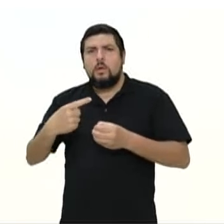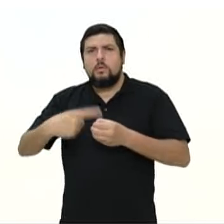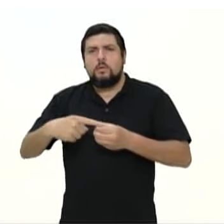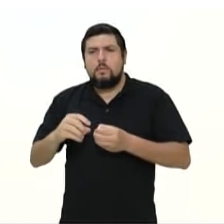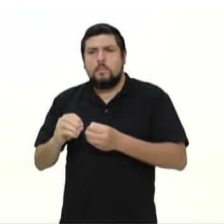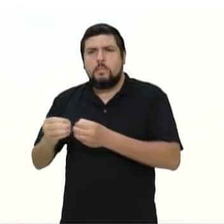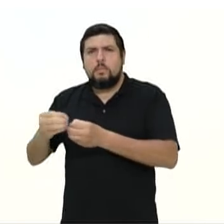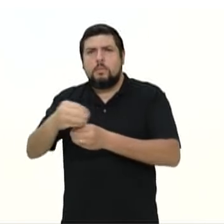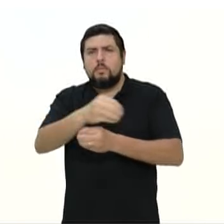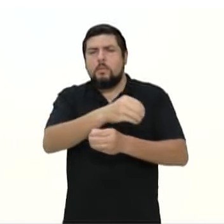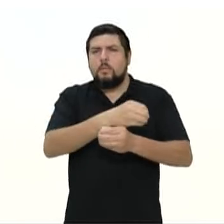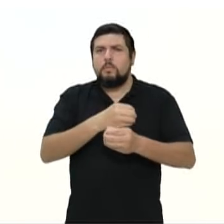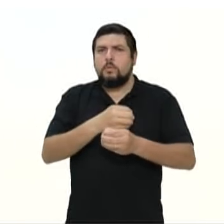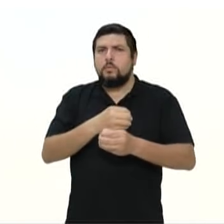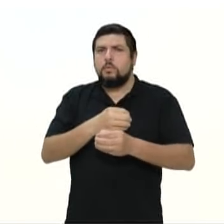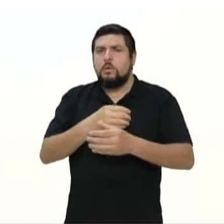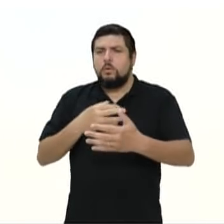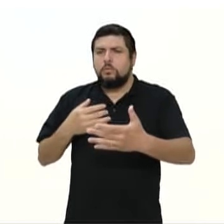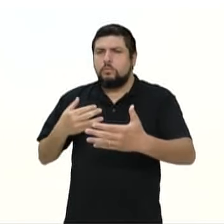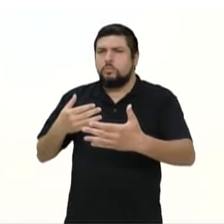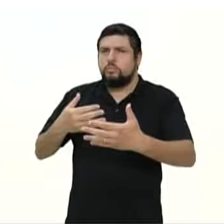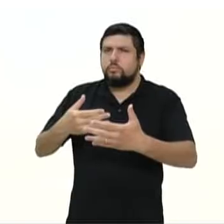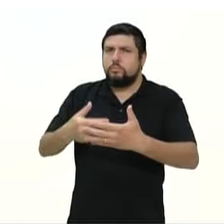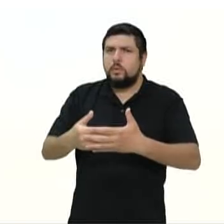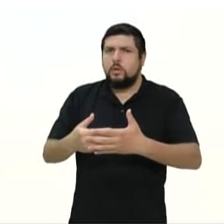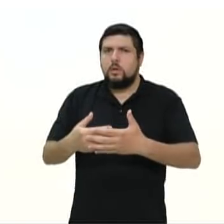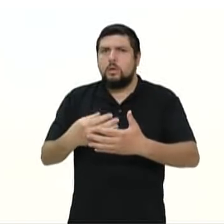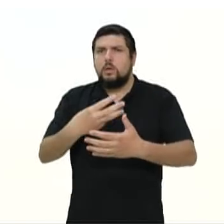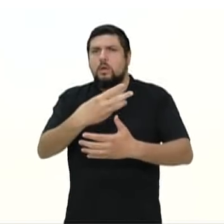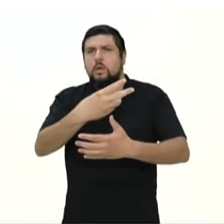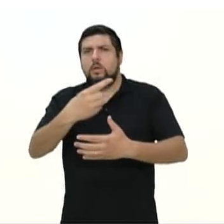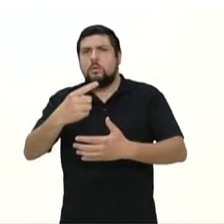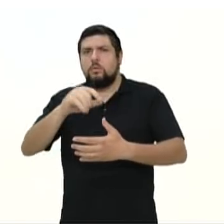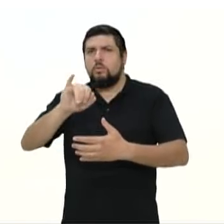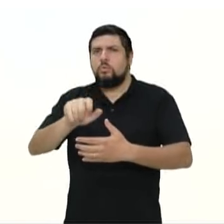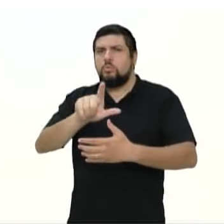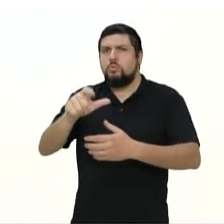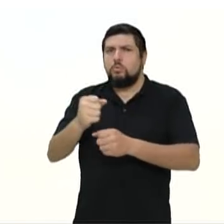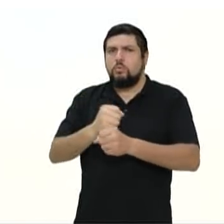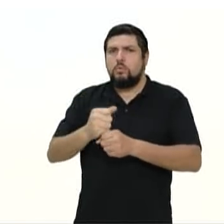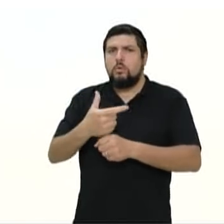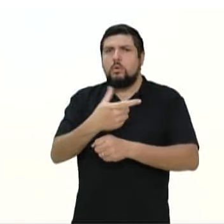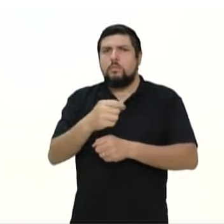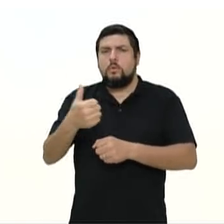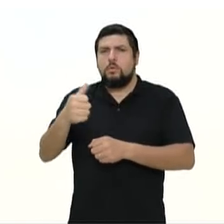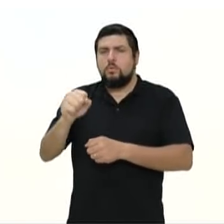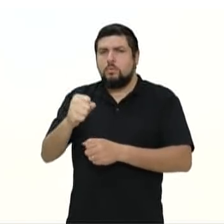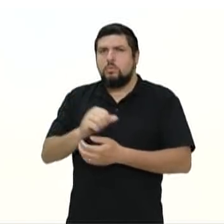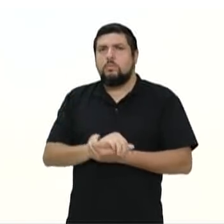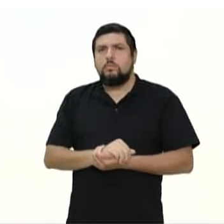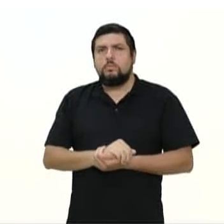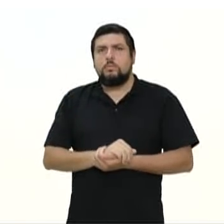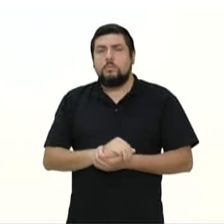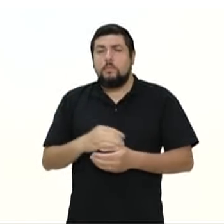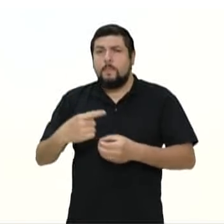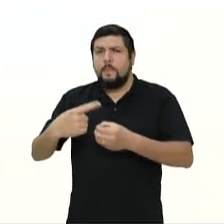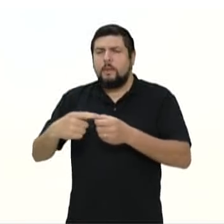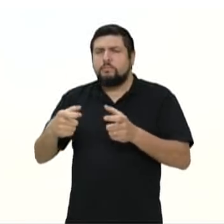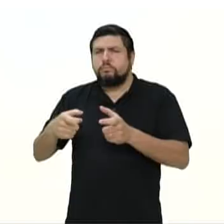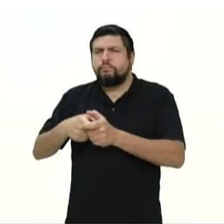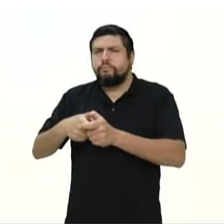31 de julho de 2018 para acabar com os lixões, e cidades pequenas